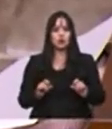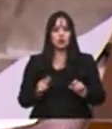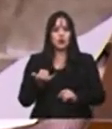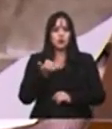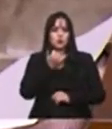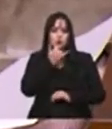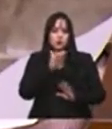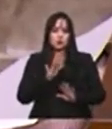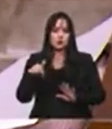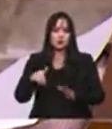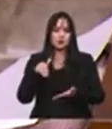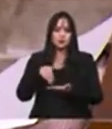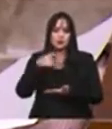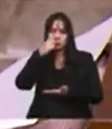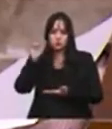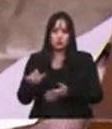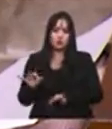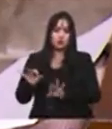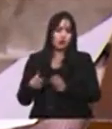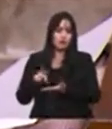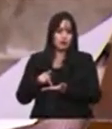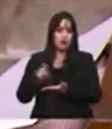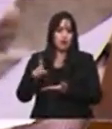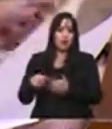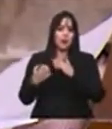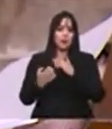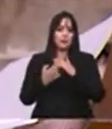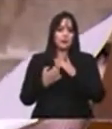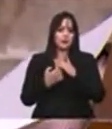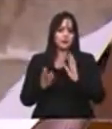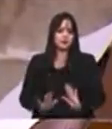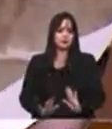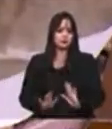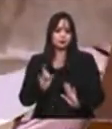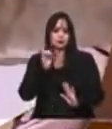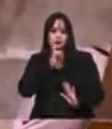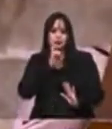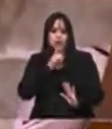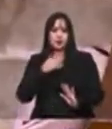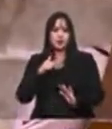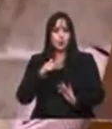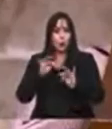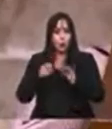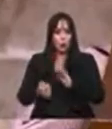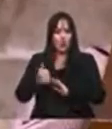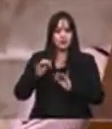escusa dessa última pessoa jurídica, que, na verdade, é uma empresa de fachada. Ministra, eu estou terminando.